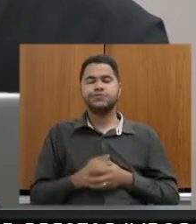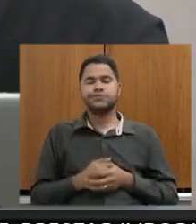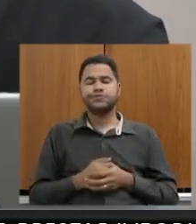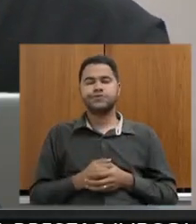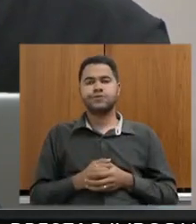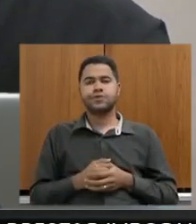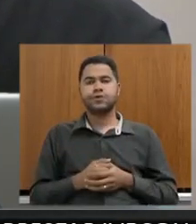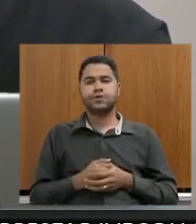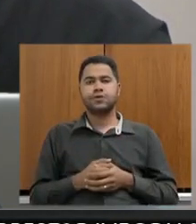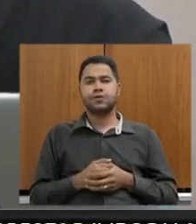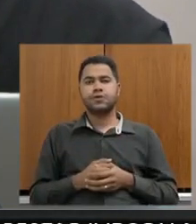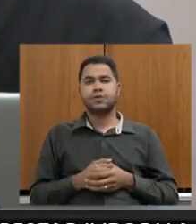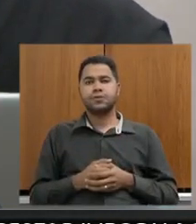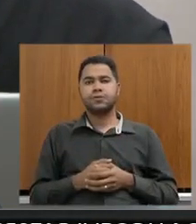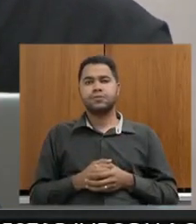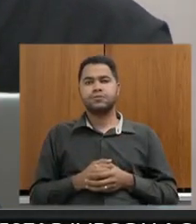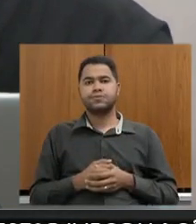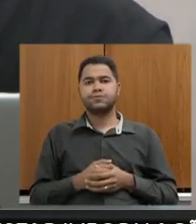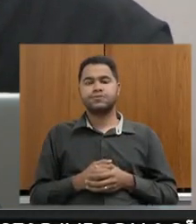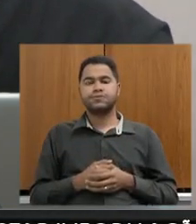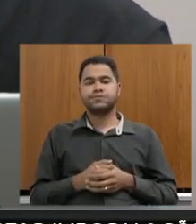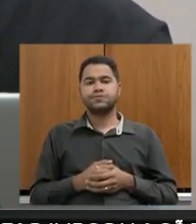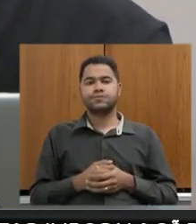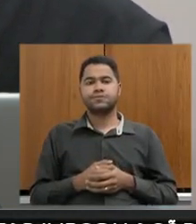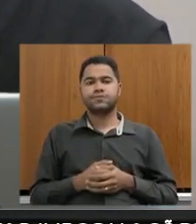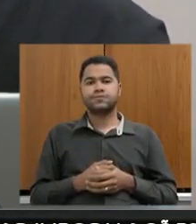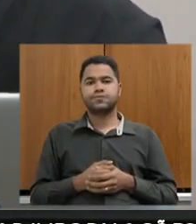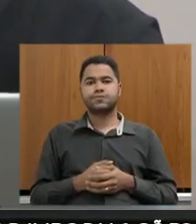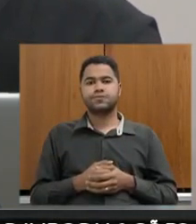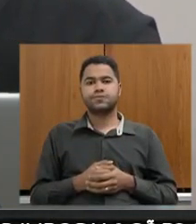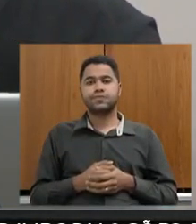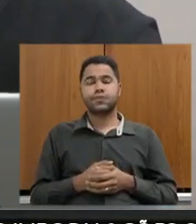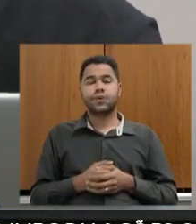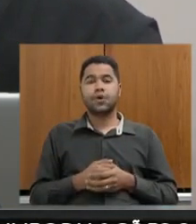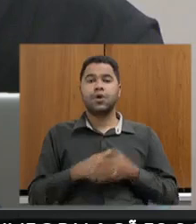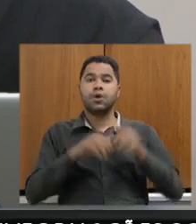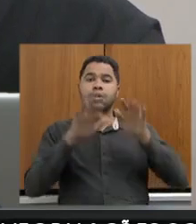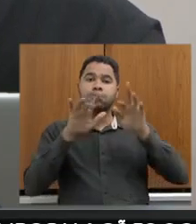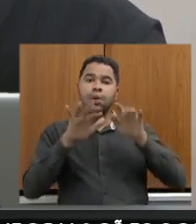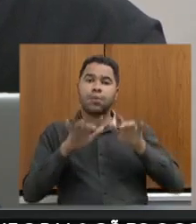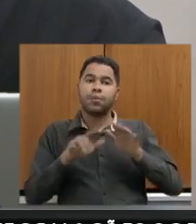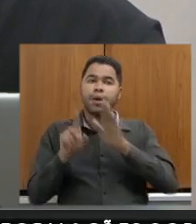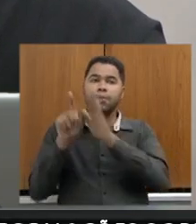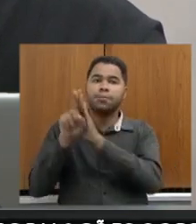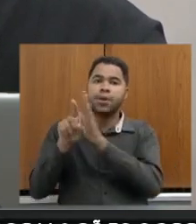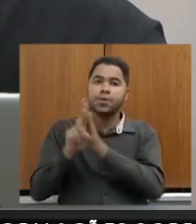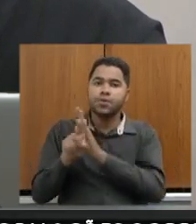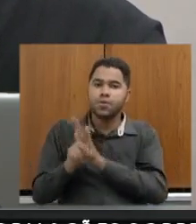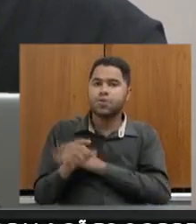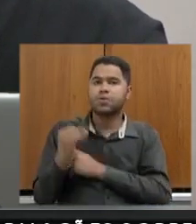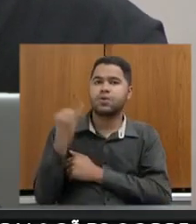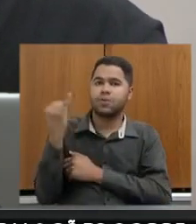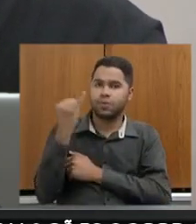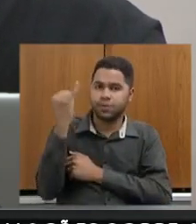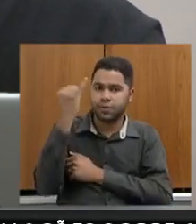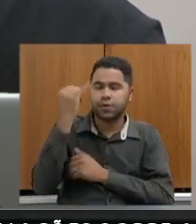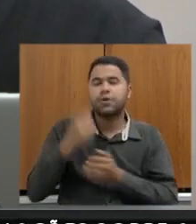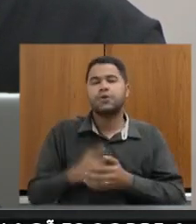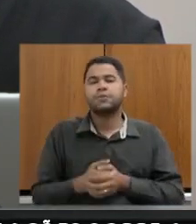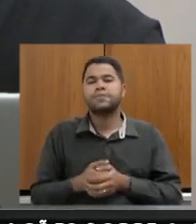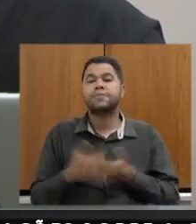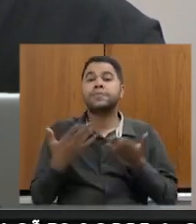é de igual forma a gente elaborou aqui um conjunto de perguntas importantes o senhor